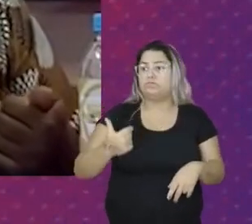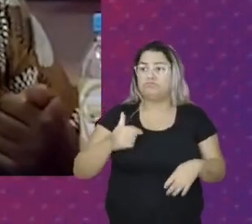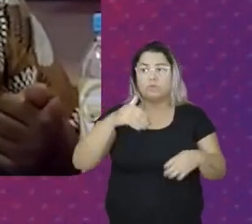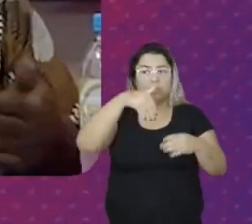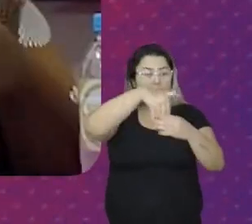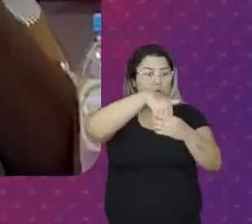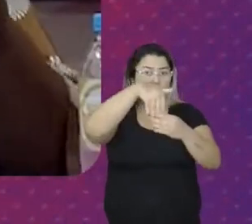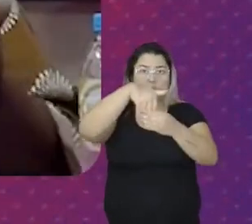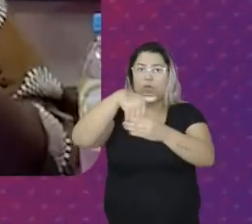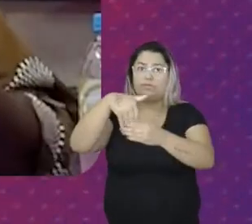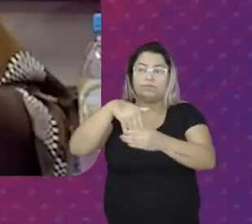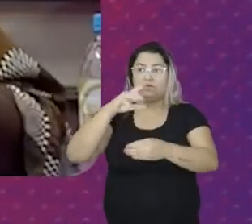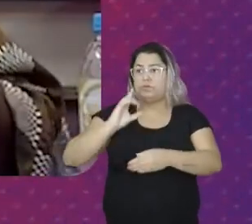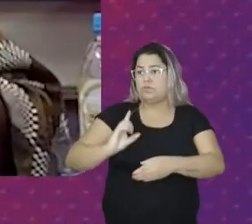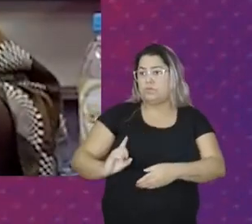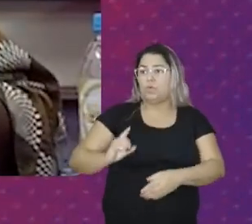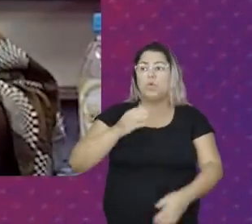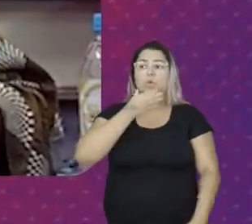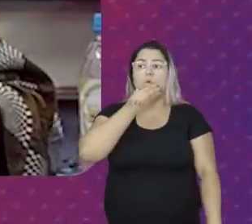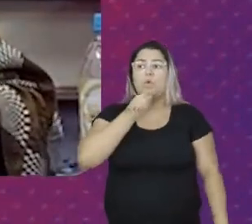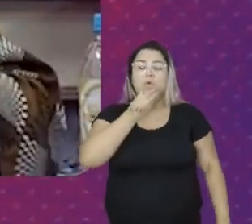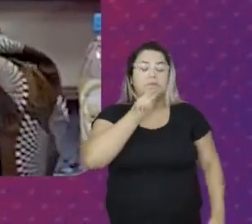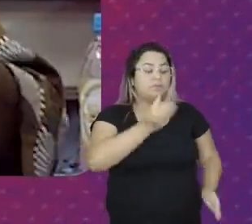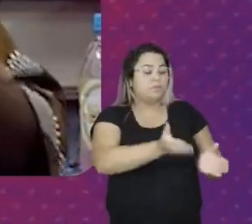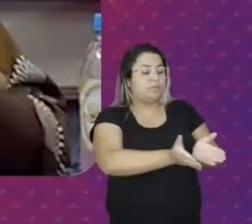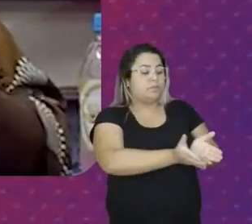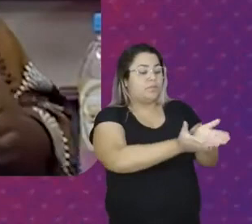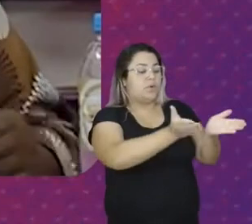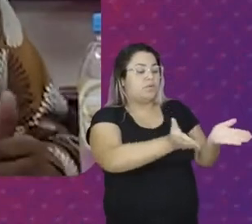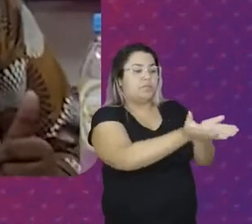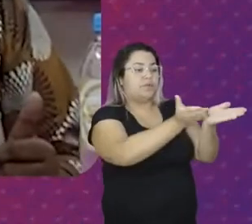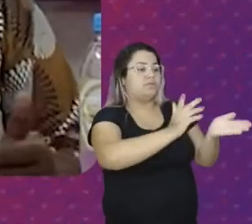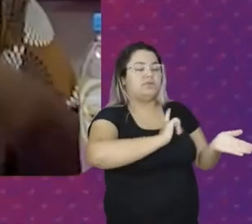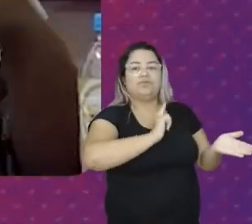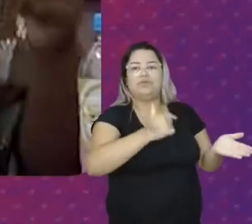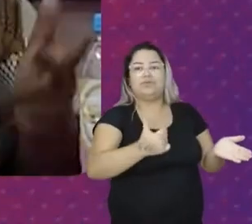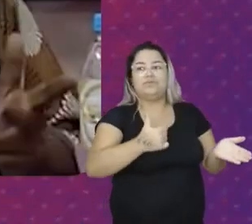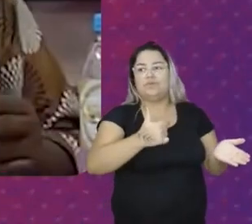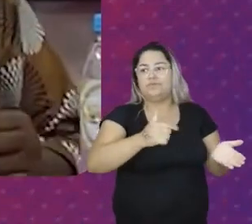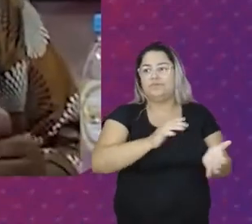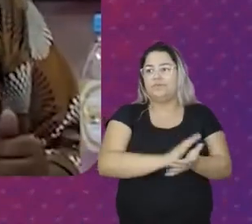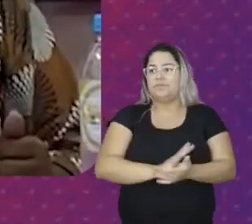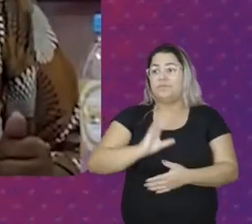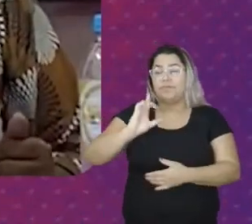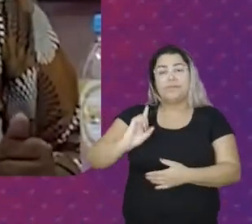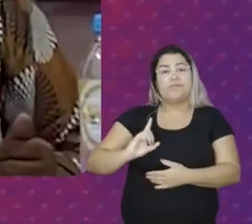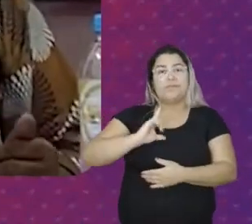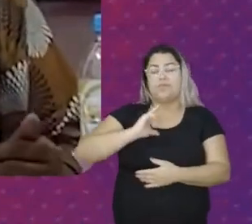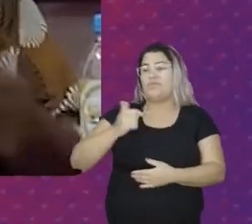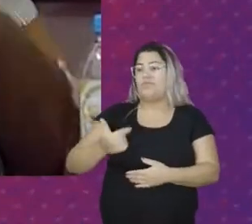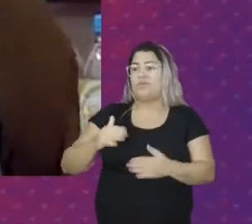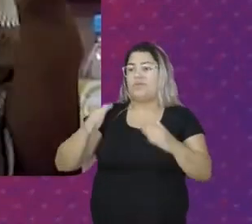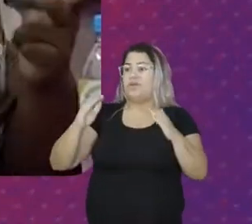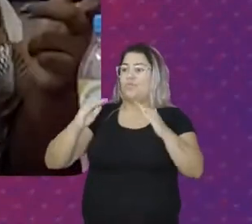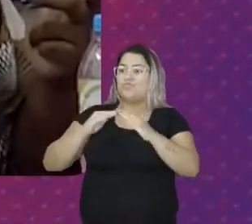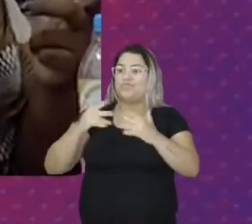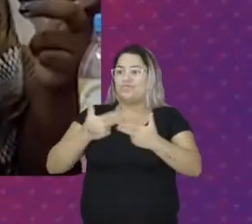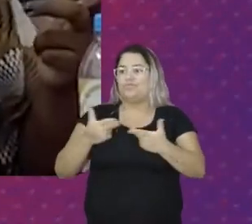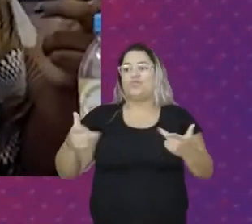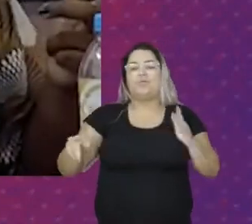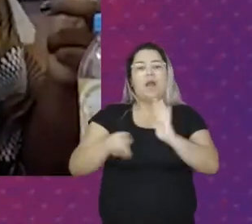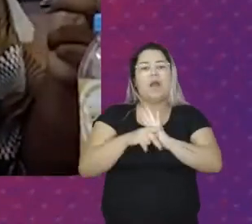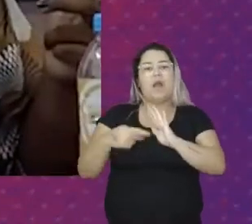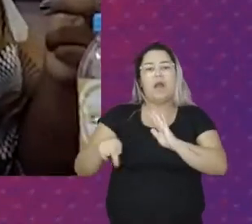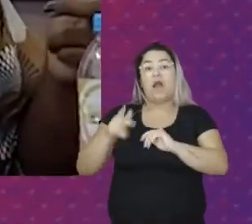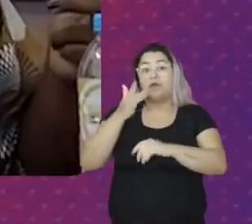voto. Os homens empobrecidos não tinham direito ao voto. Quem não tinha propriedade não tinha direito ao voto. E as pessoas